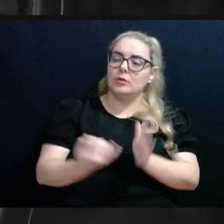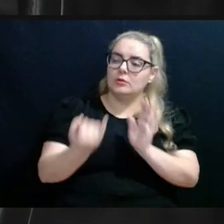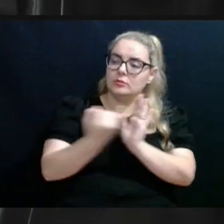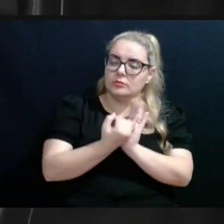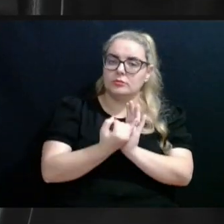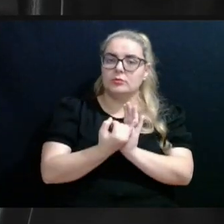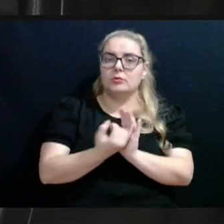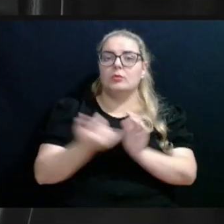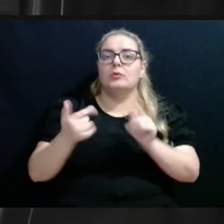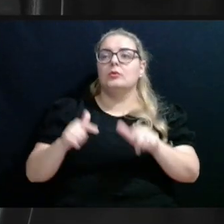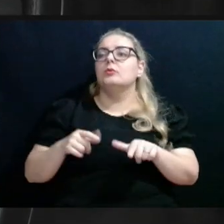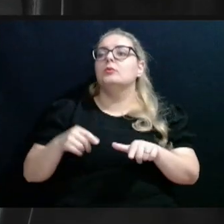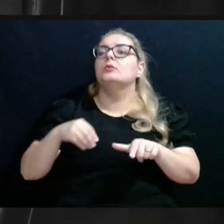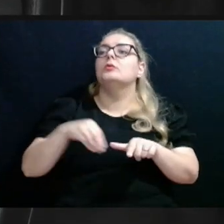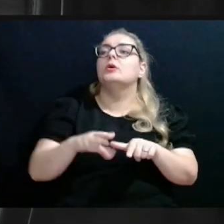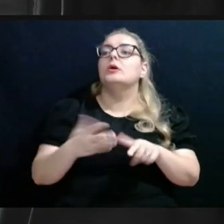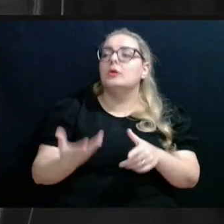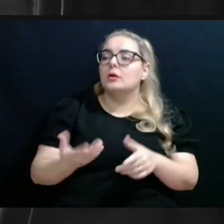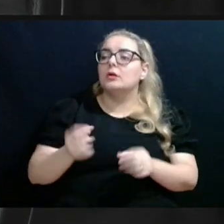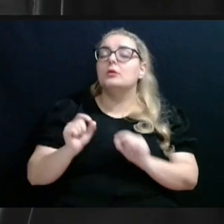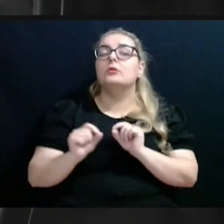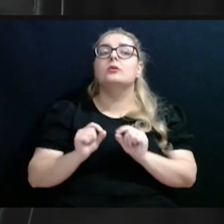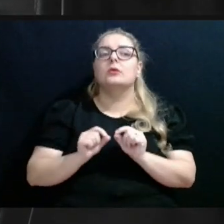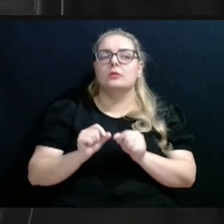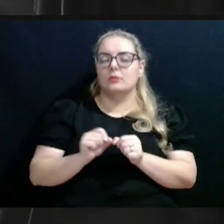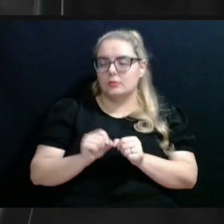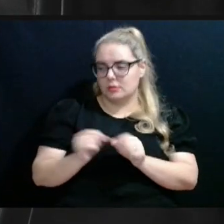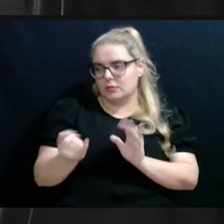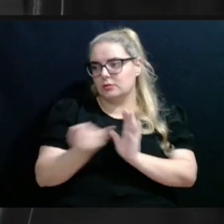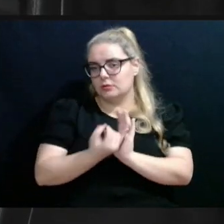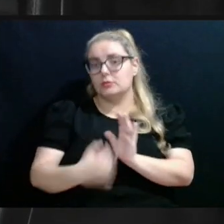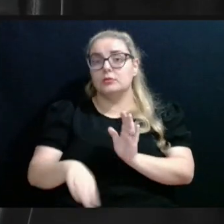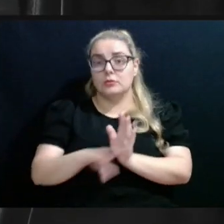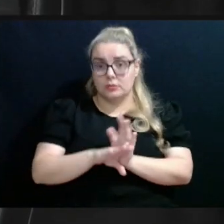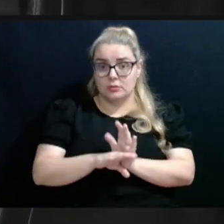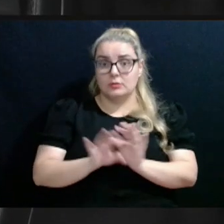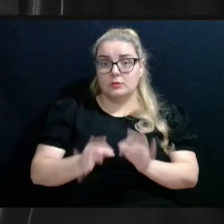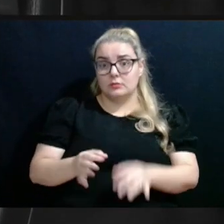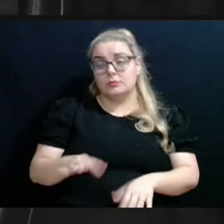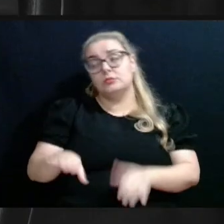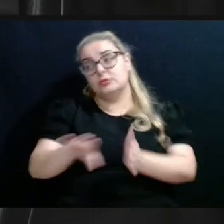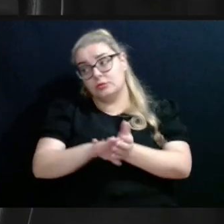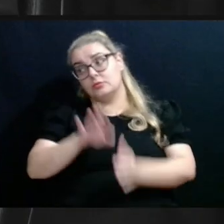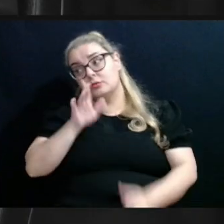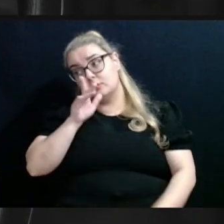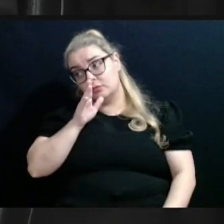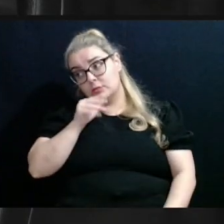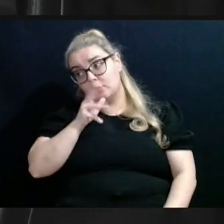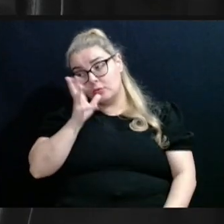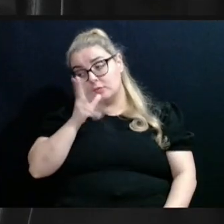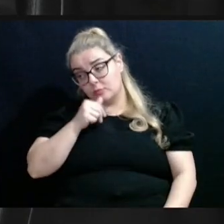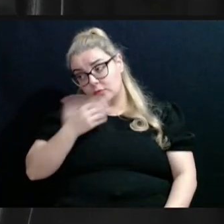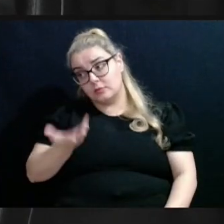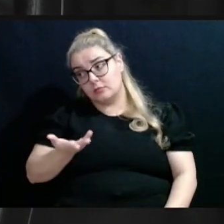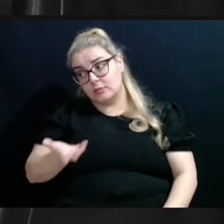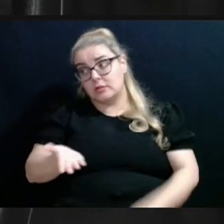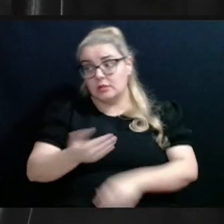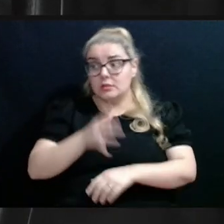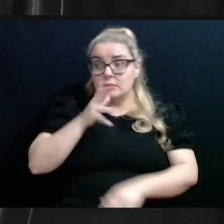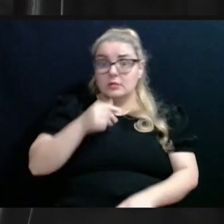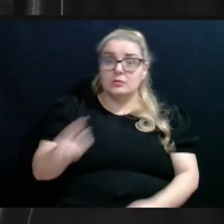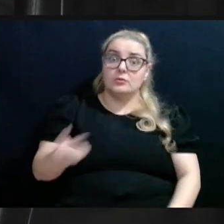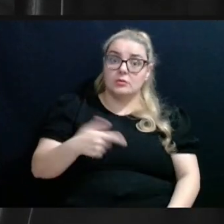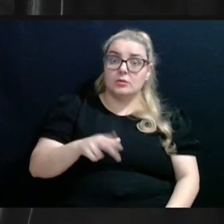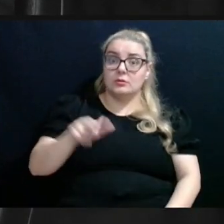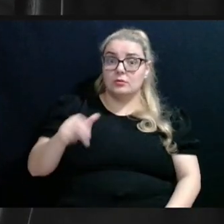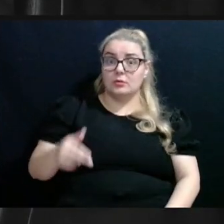aquele imposto e para que serve aquele imposto. Portanto, veio para simplificar, veio tarde, mas antes tarde do que nunca. As mas quando a gente pensa... Os